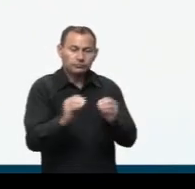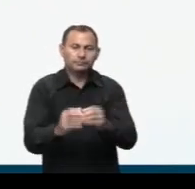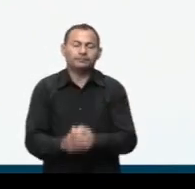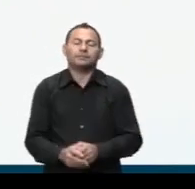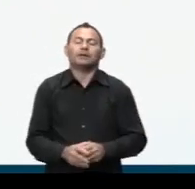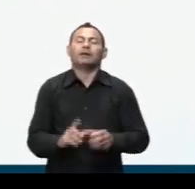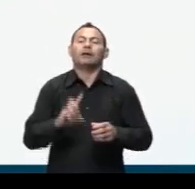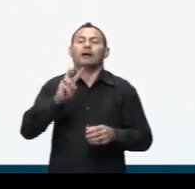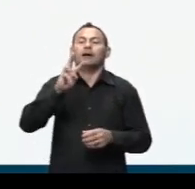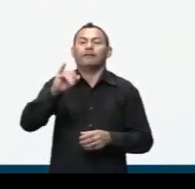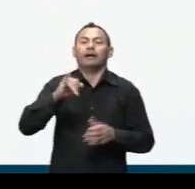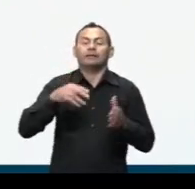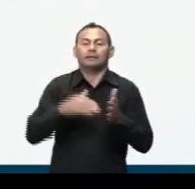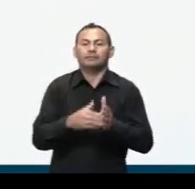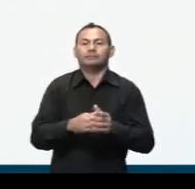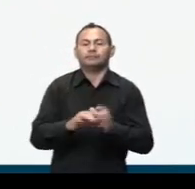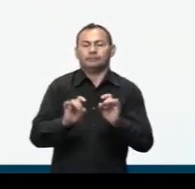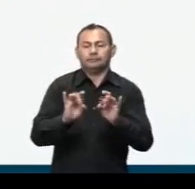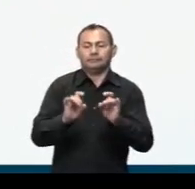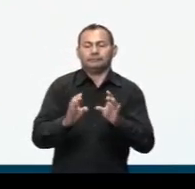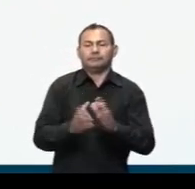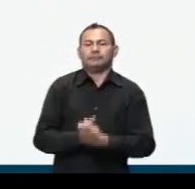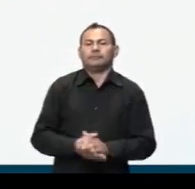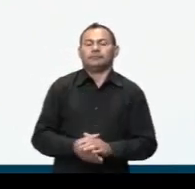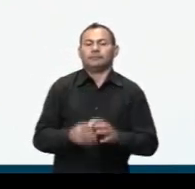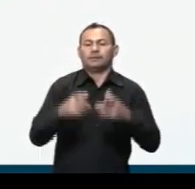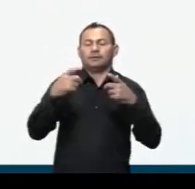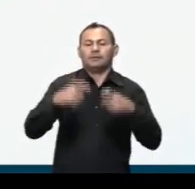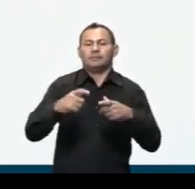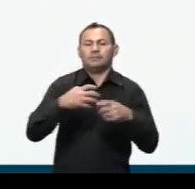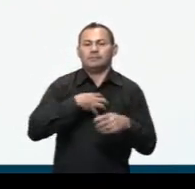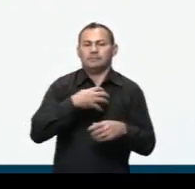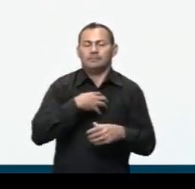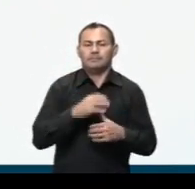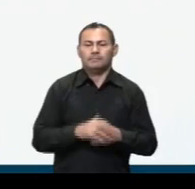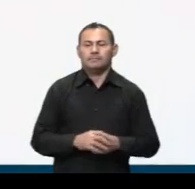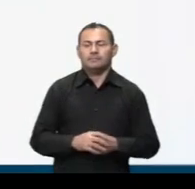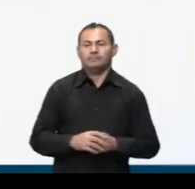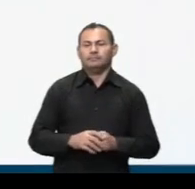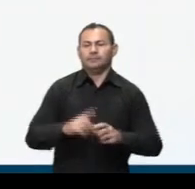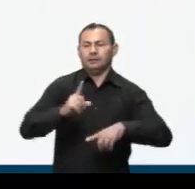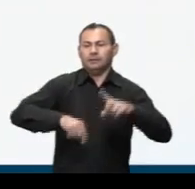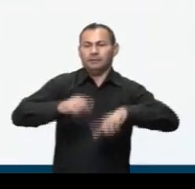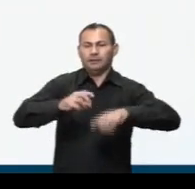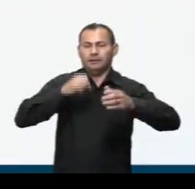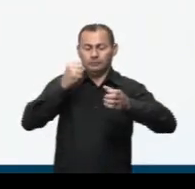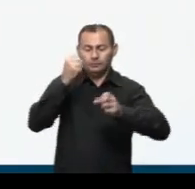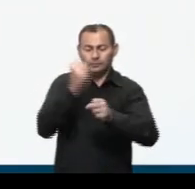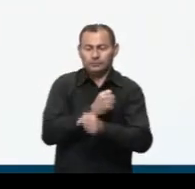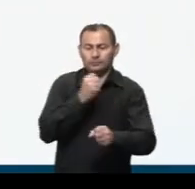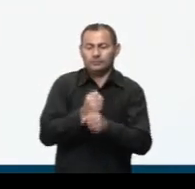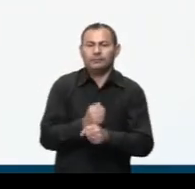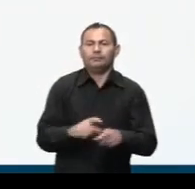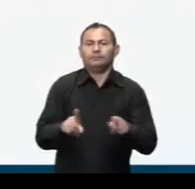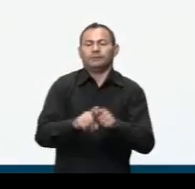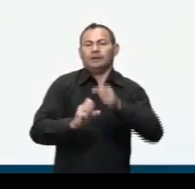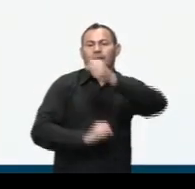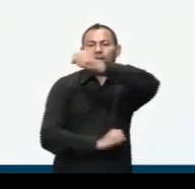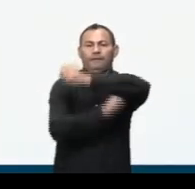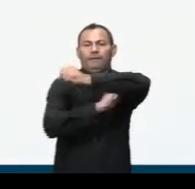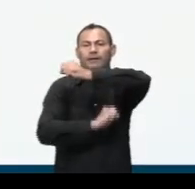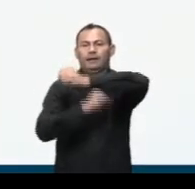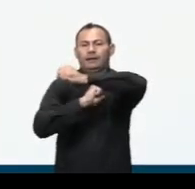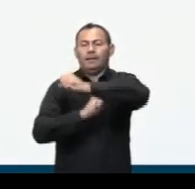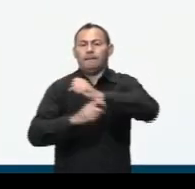vai delimitar e especificar o posicionamento de elementos de fundação, vigas